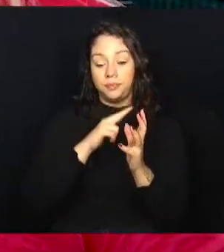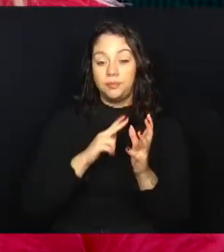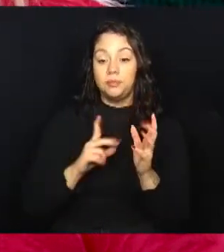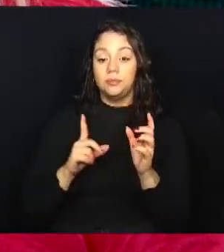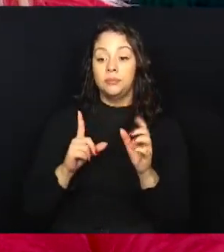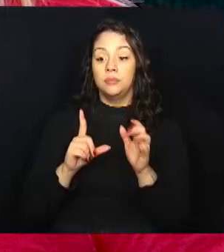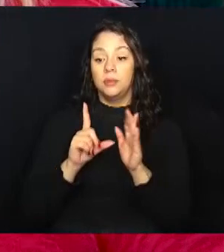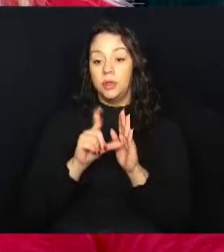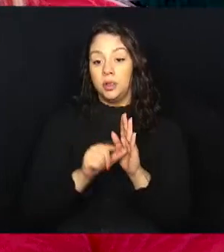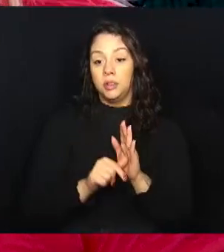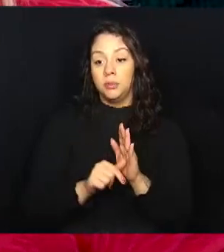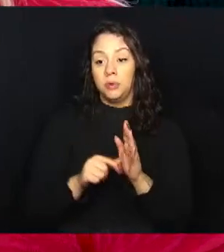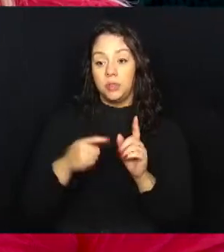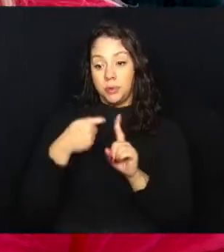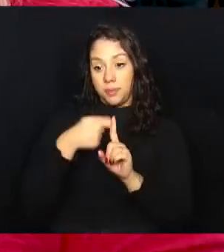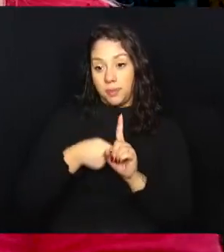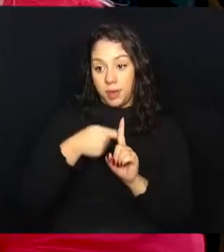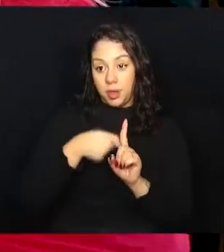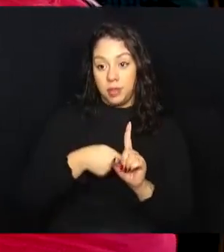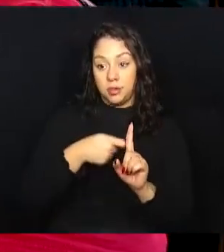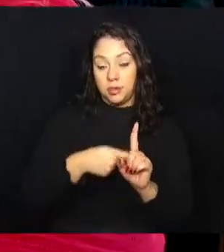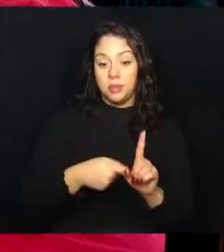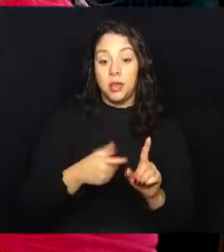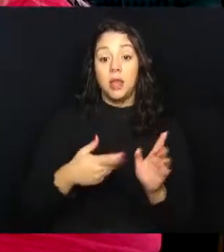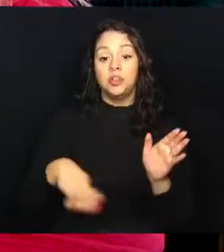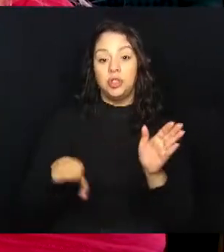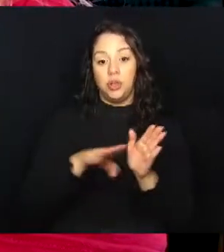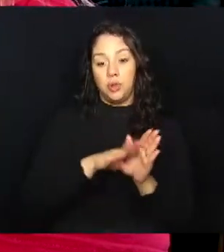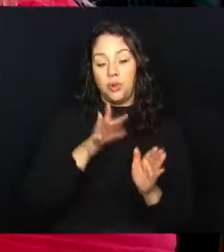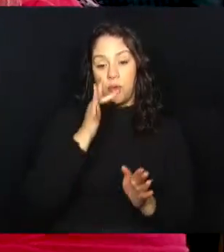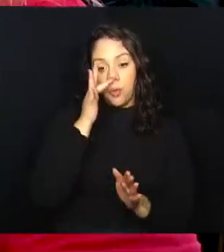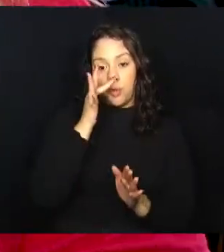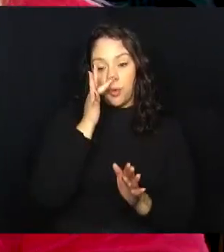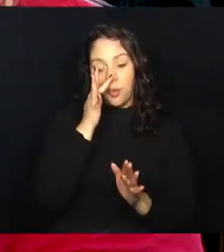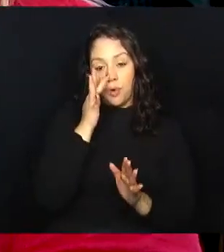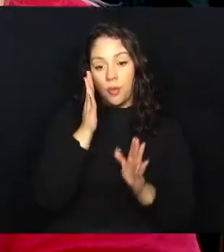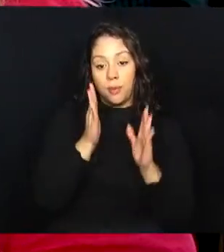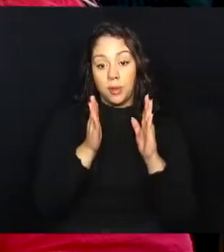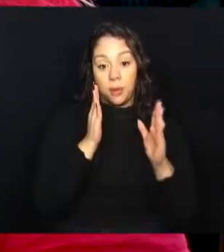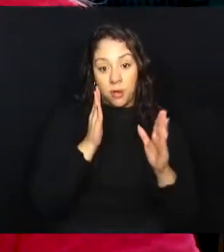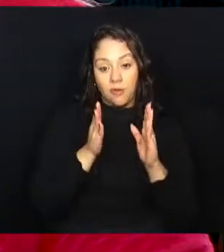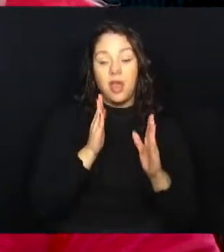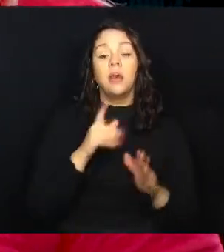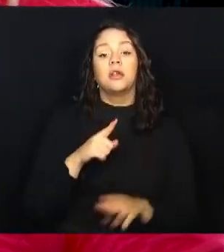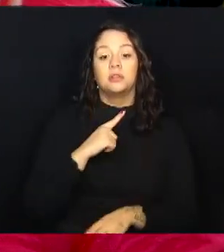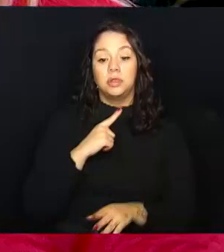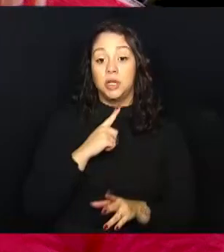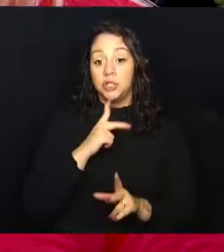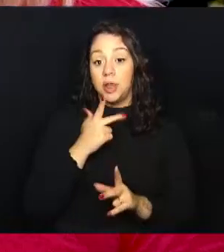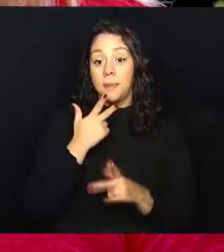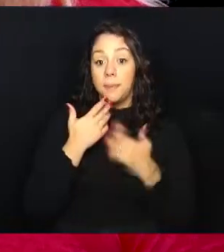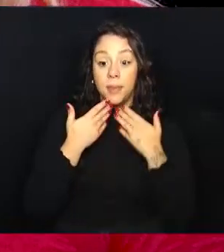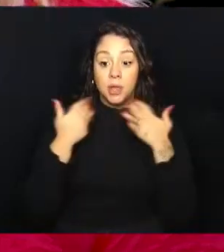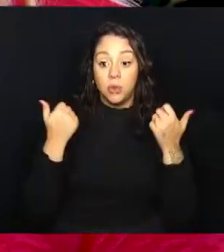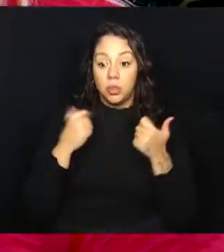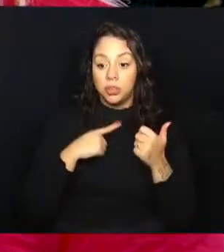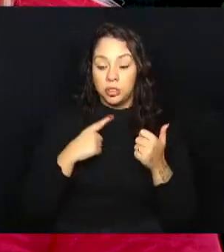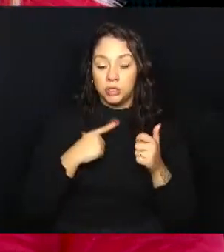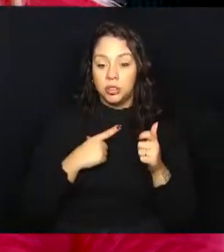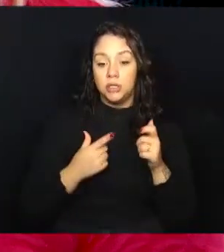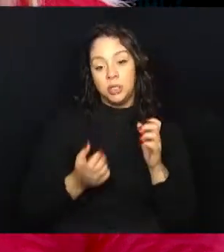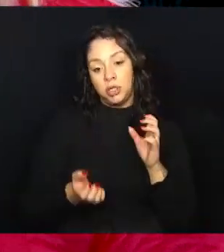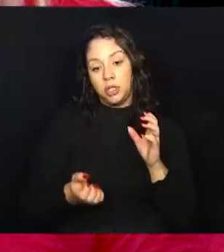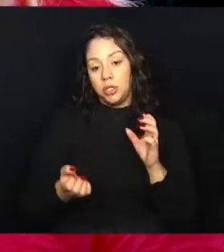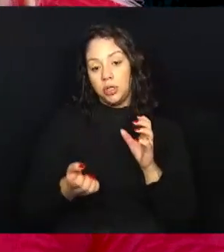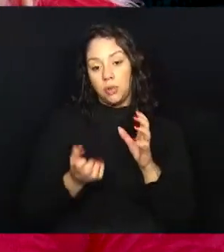Faça a poda. Aí, ao longo dos meses, ao chegar a primavera, ela vai estar já firme e